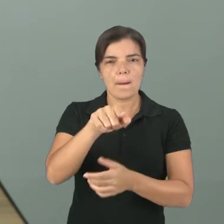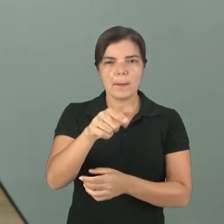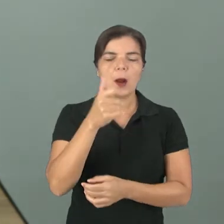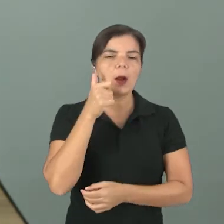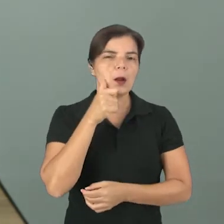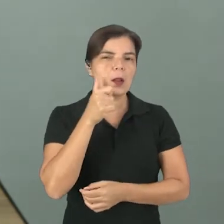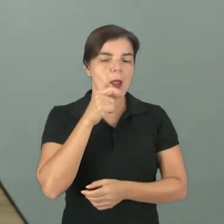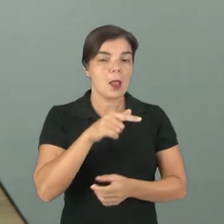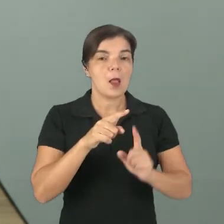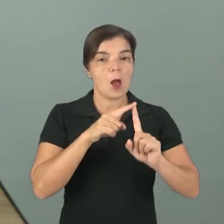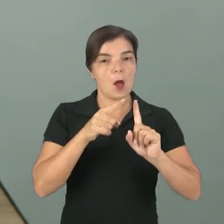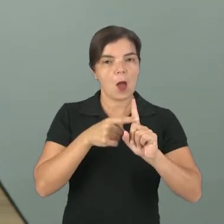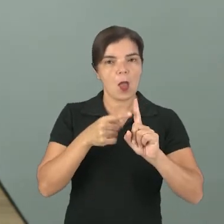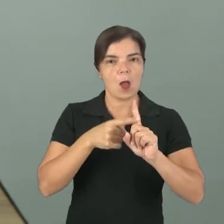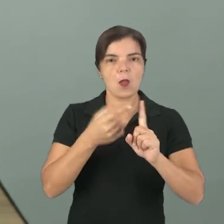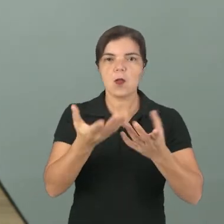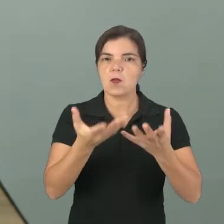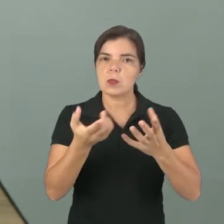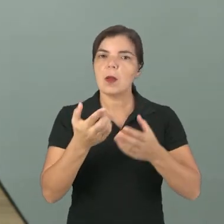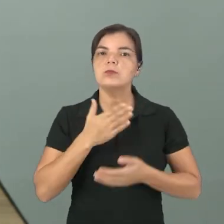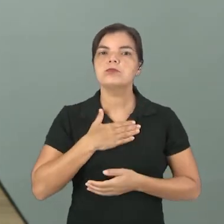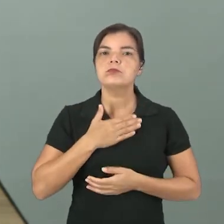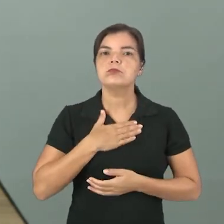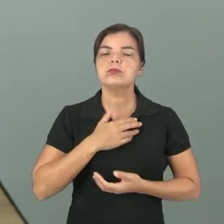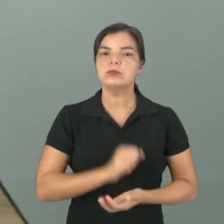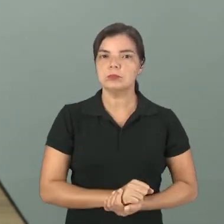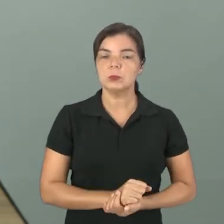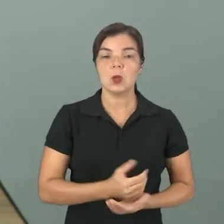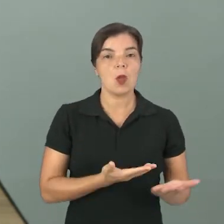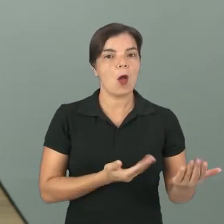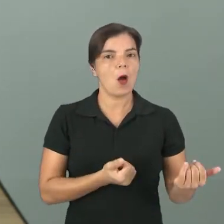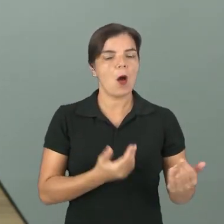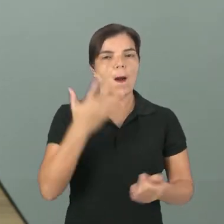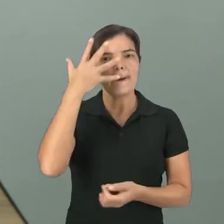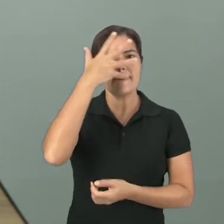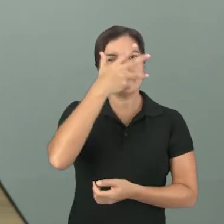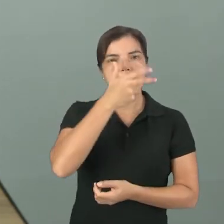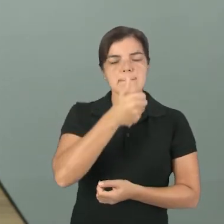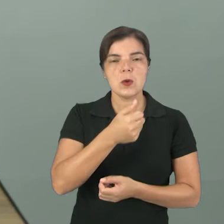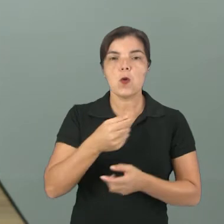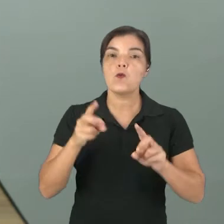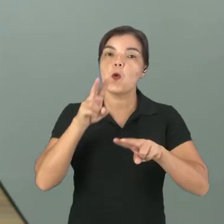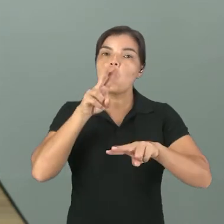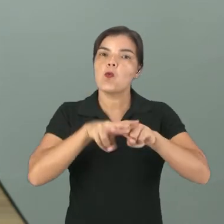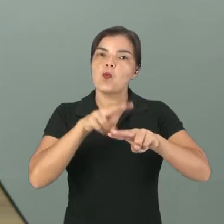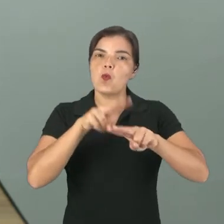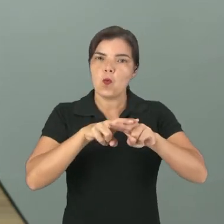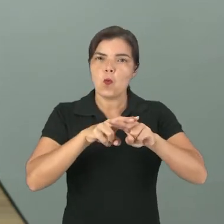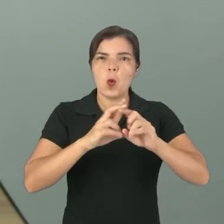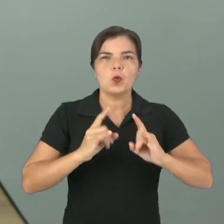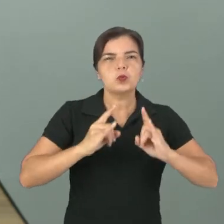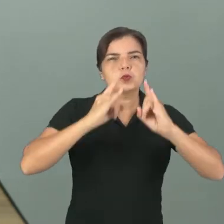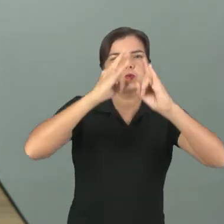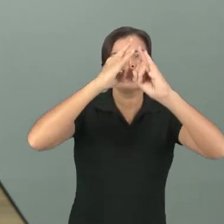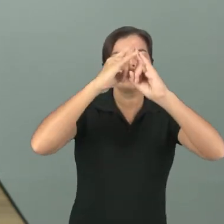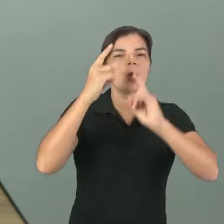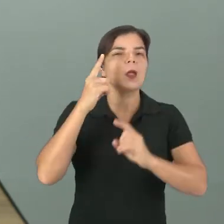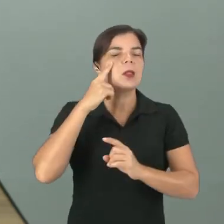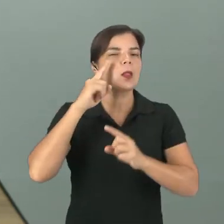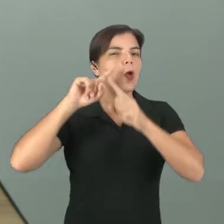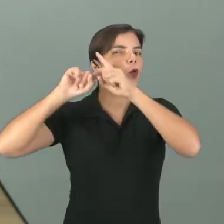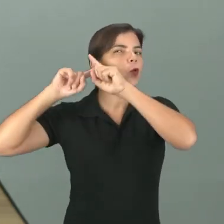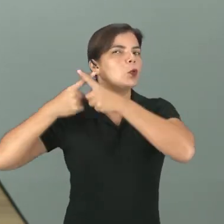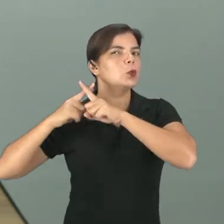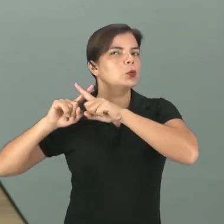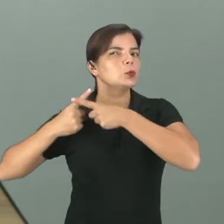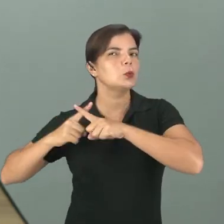quando vocês ganharem essa criança, eu quero ela para mim. E essa jovem e linda moça foi presa no alto de uma torre. E ela tinha os seus